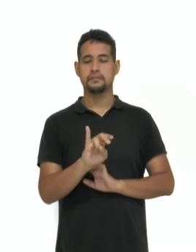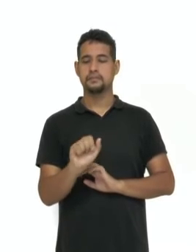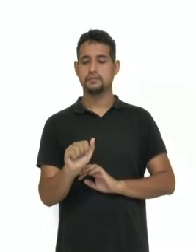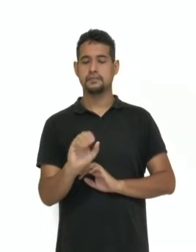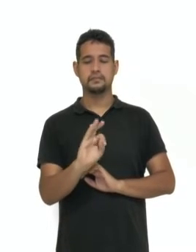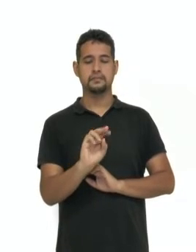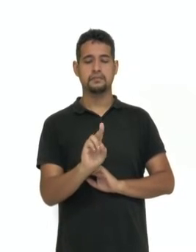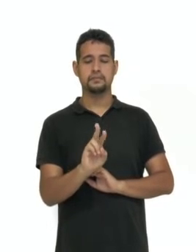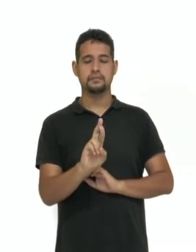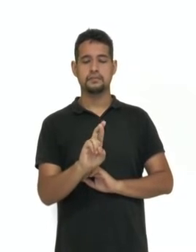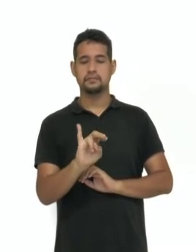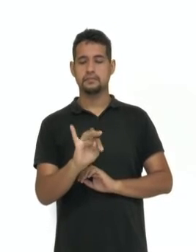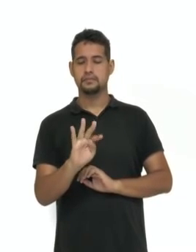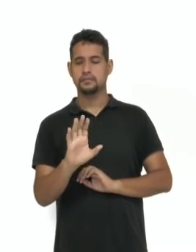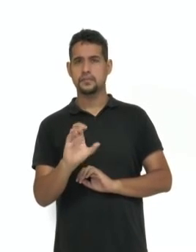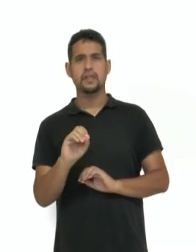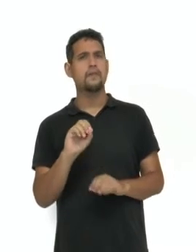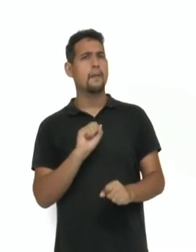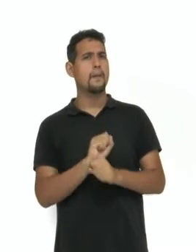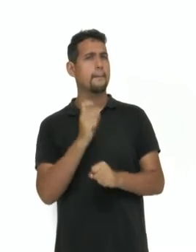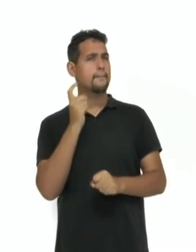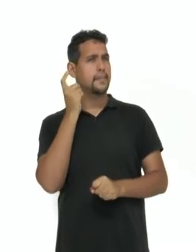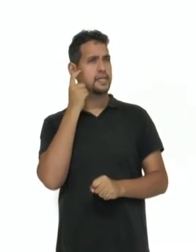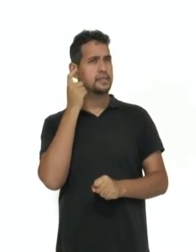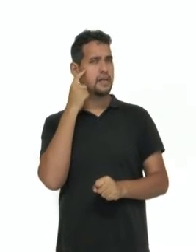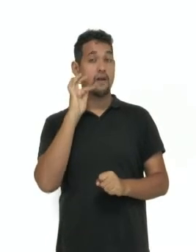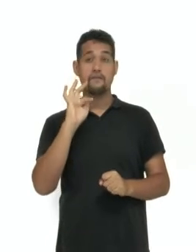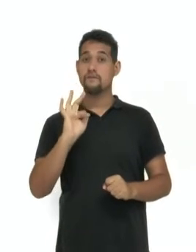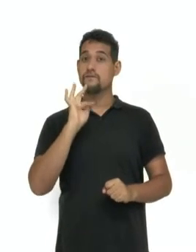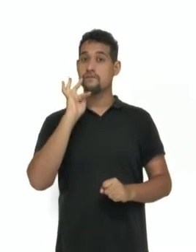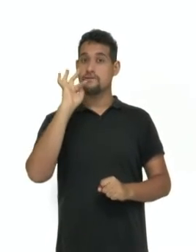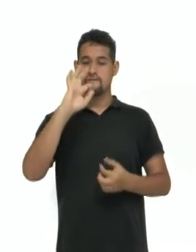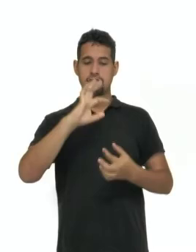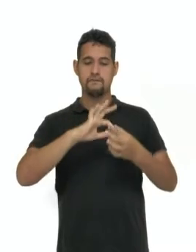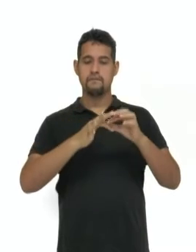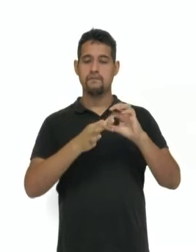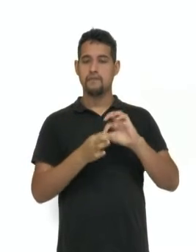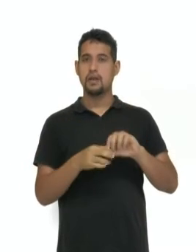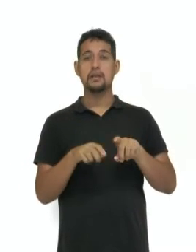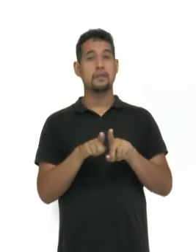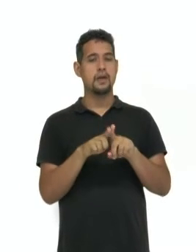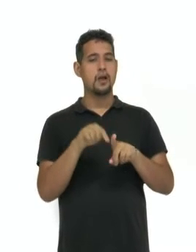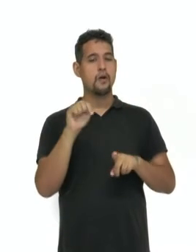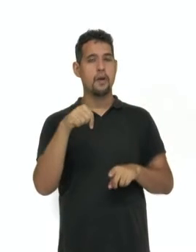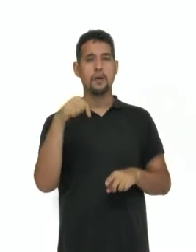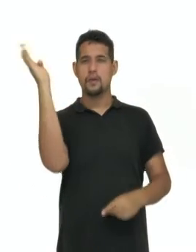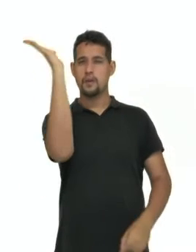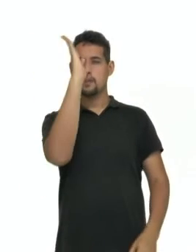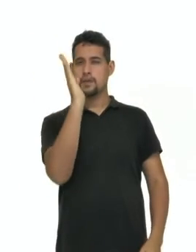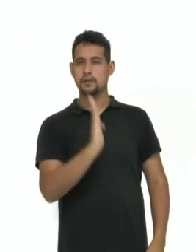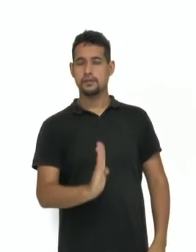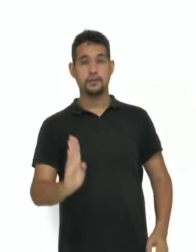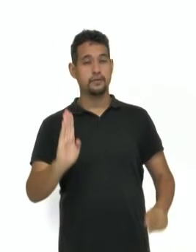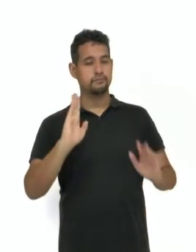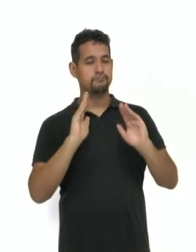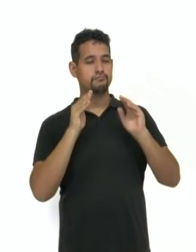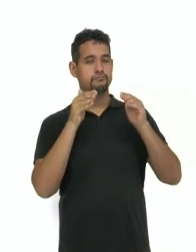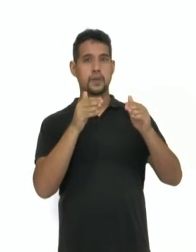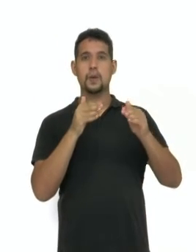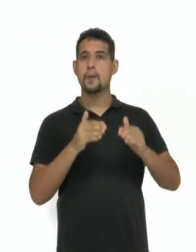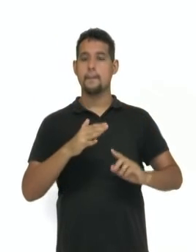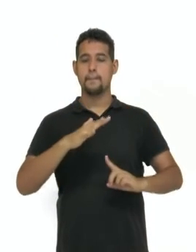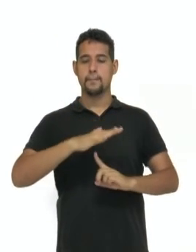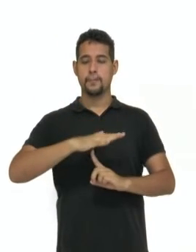Vamos a imaginar que las próximas Olimpíadas pasarán en Brasil, específicamente en